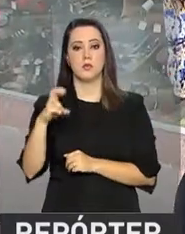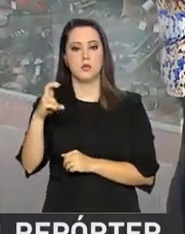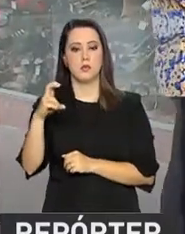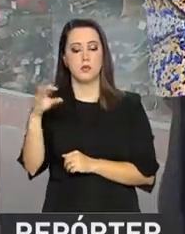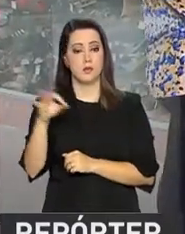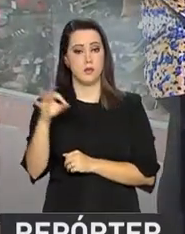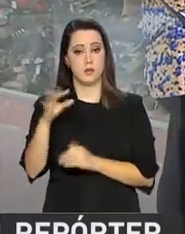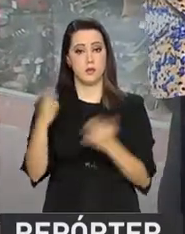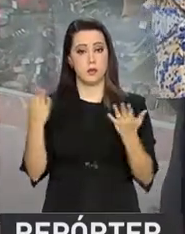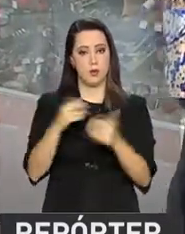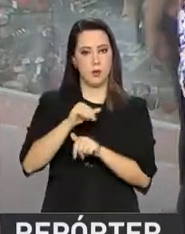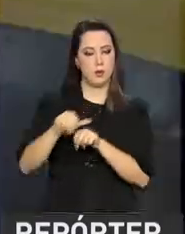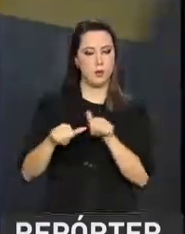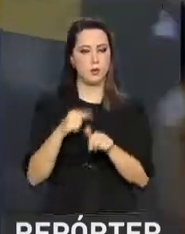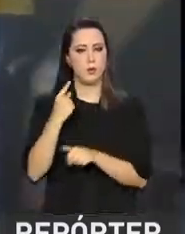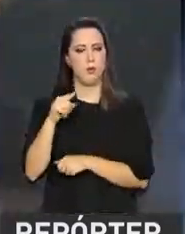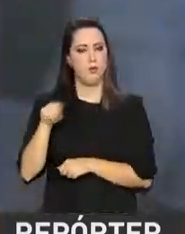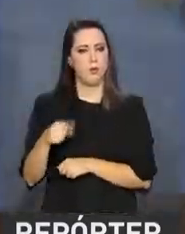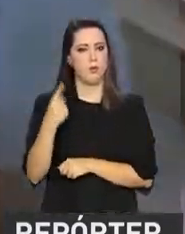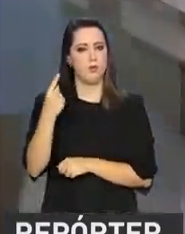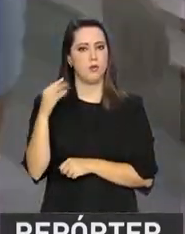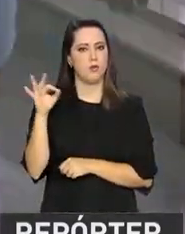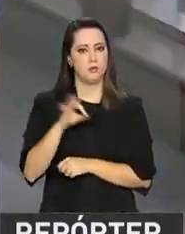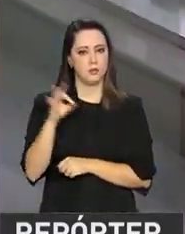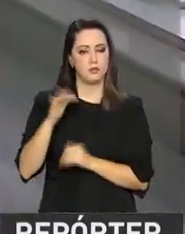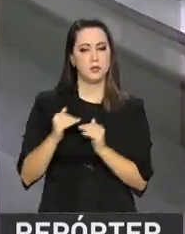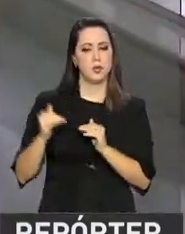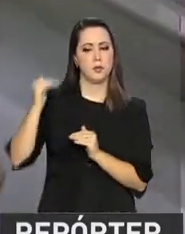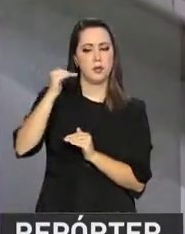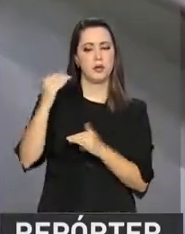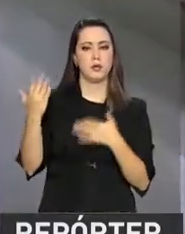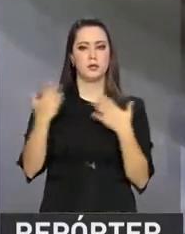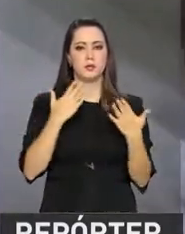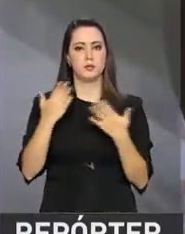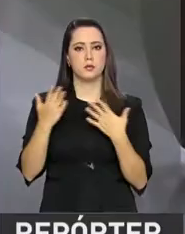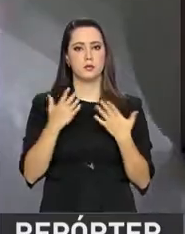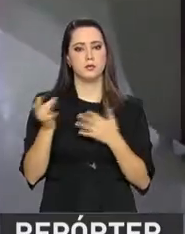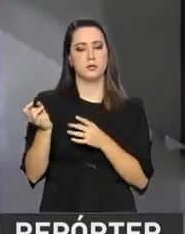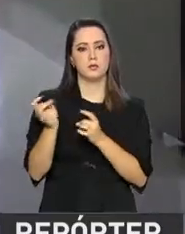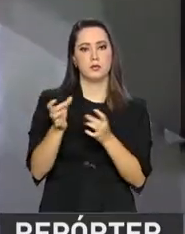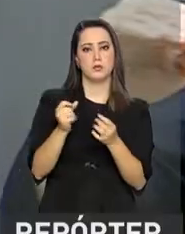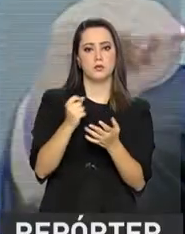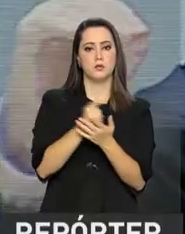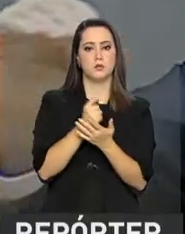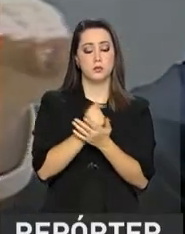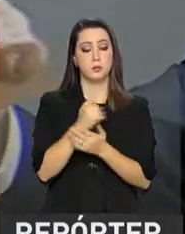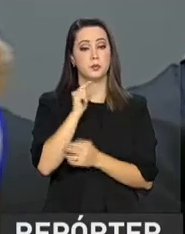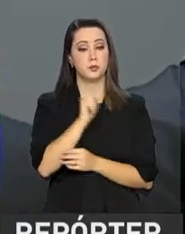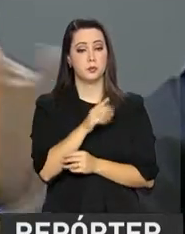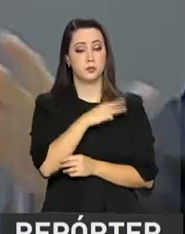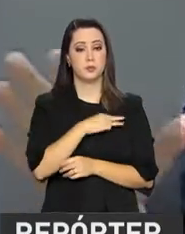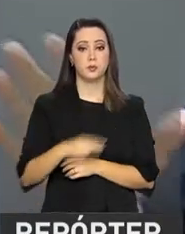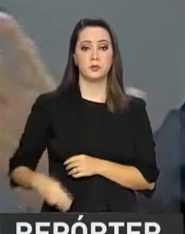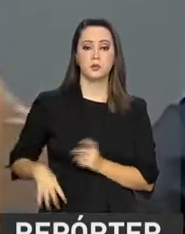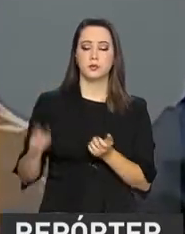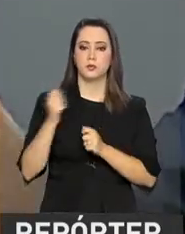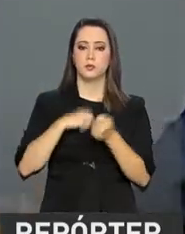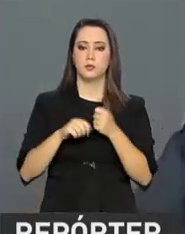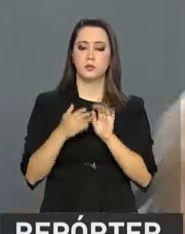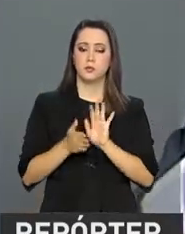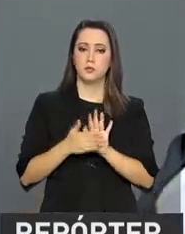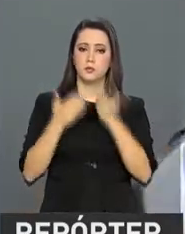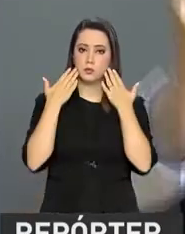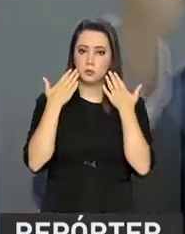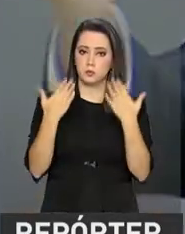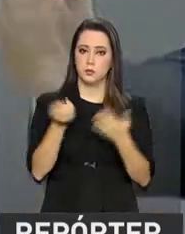1,1 por cento a previsão é maior do que estima o mercado financeiro o ministro da fazenda apresentou